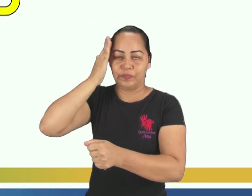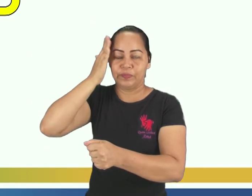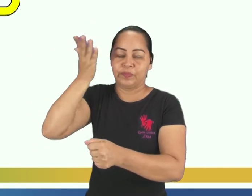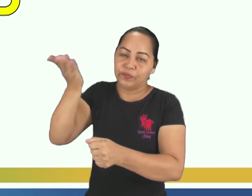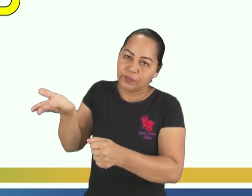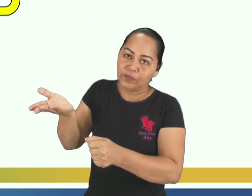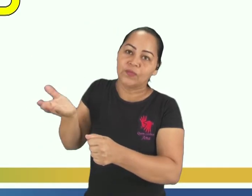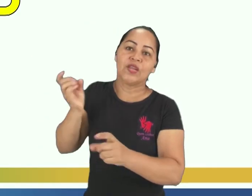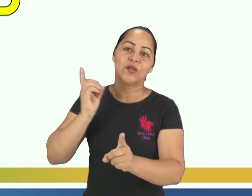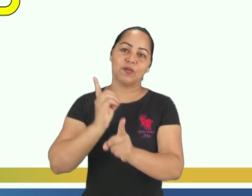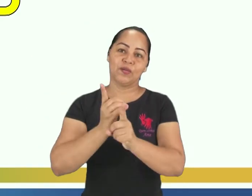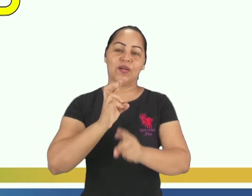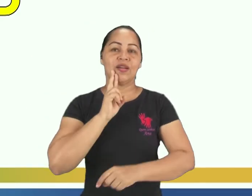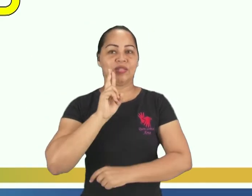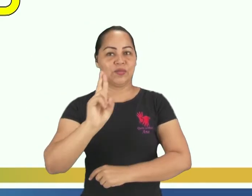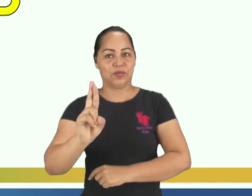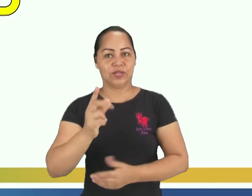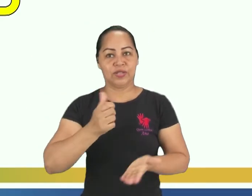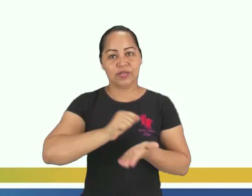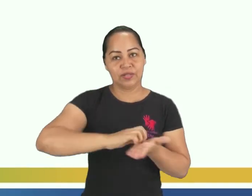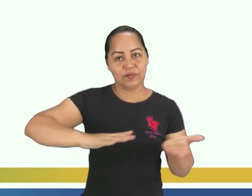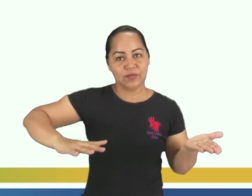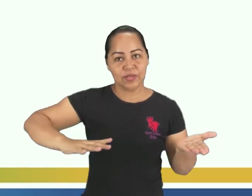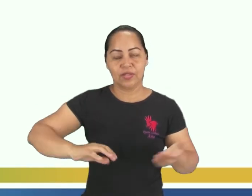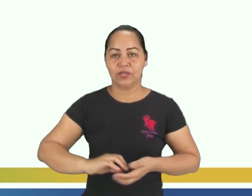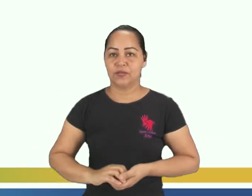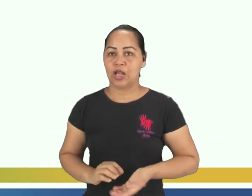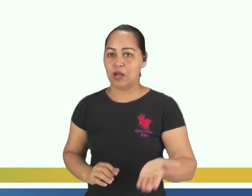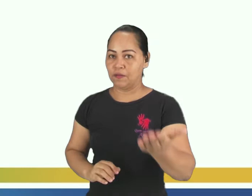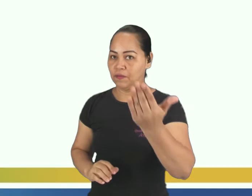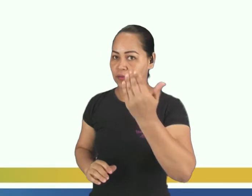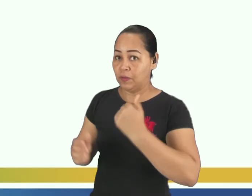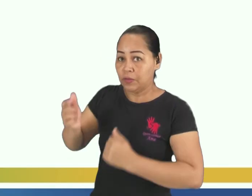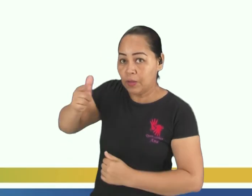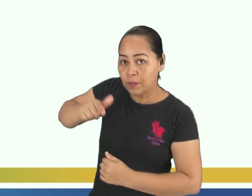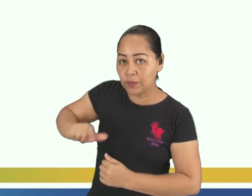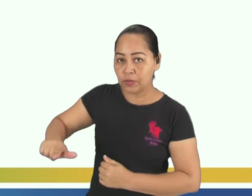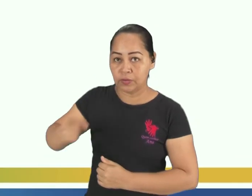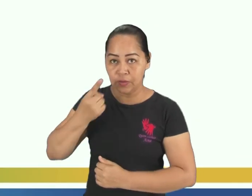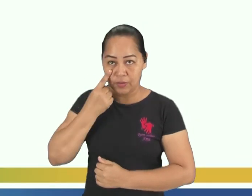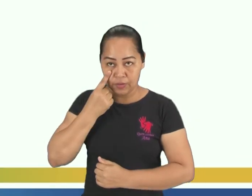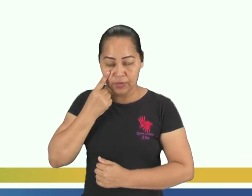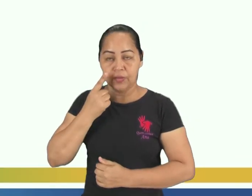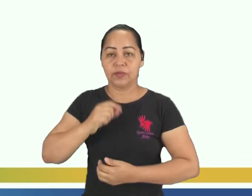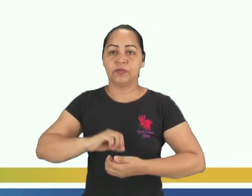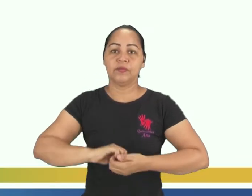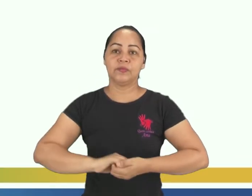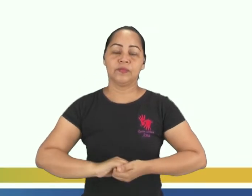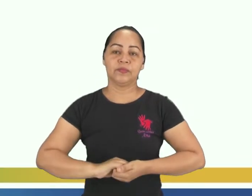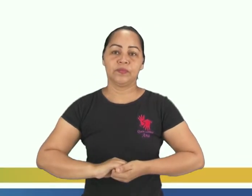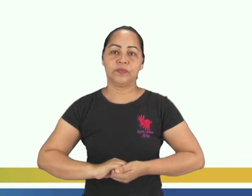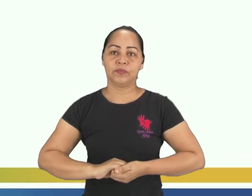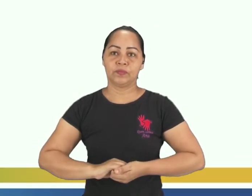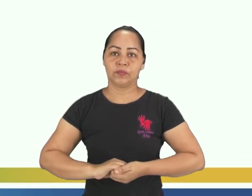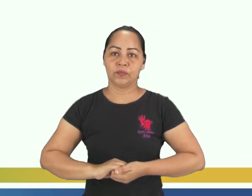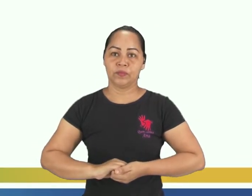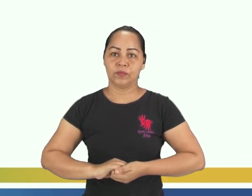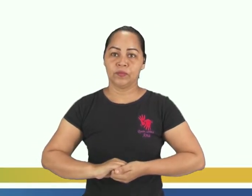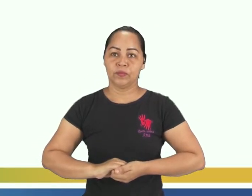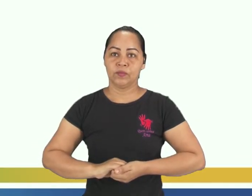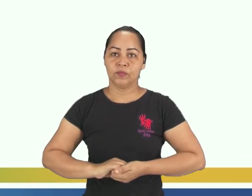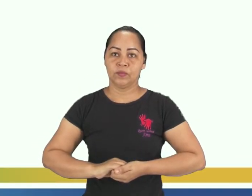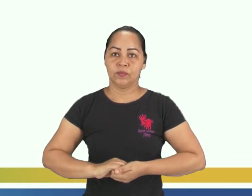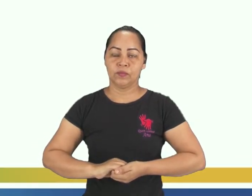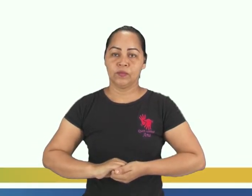a resposta da nossa situação. Vamos acompanhar agora mais uma situação envolvendo a área de